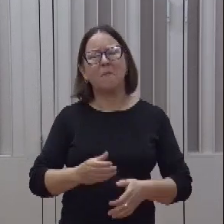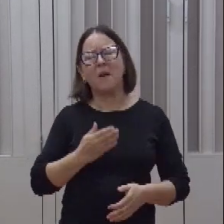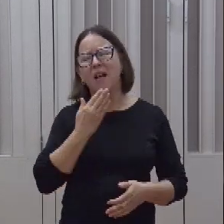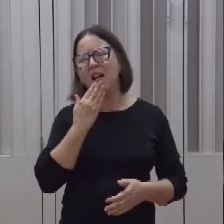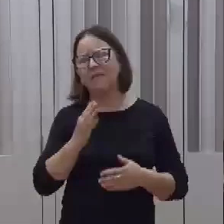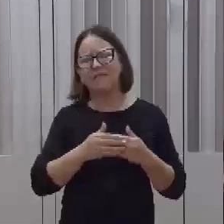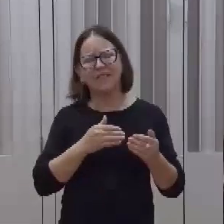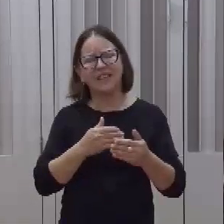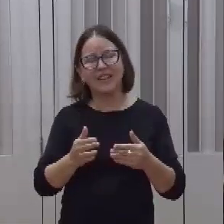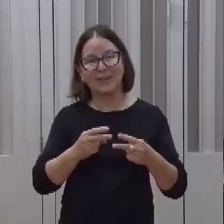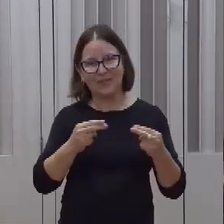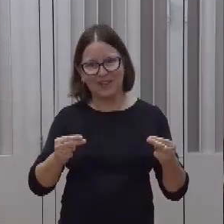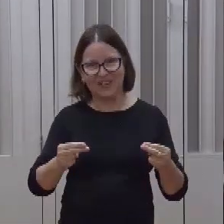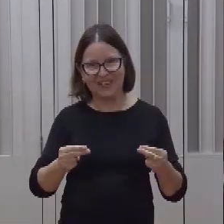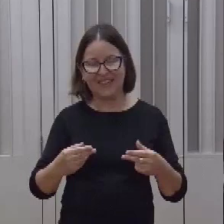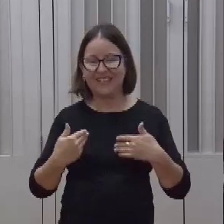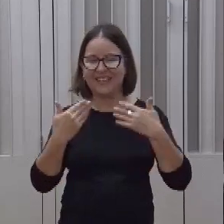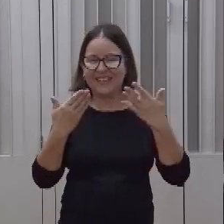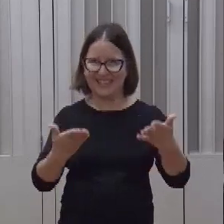feito.